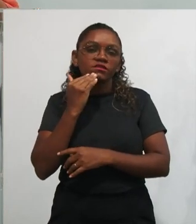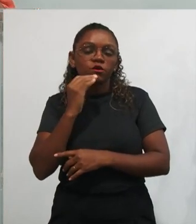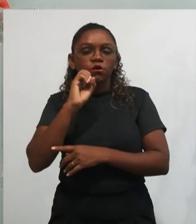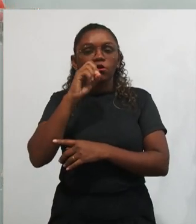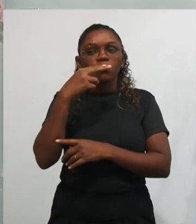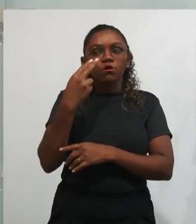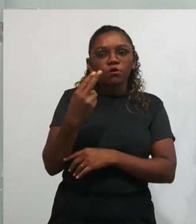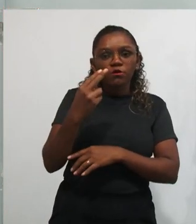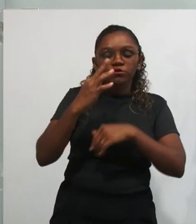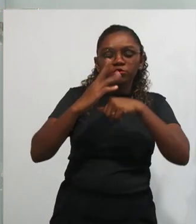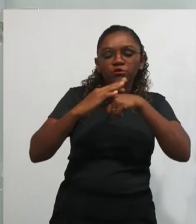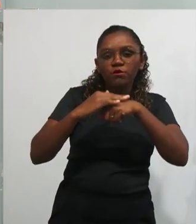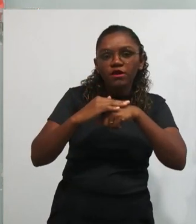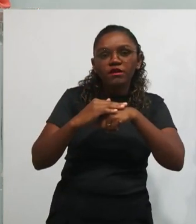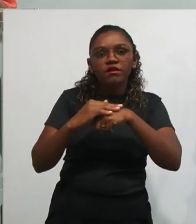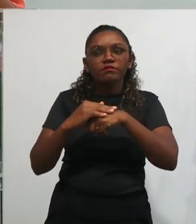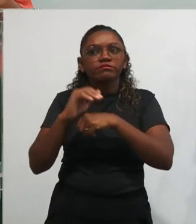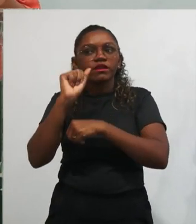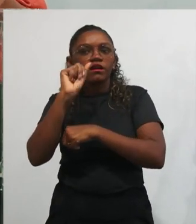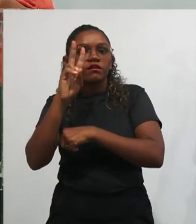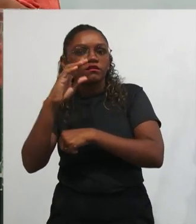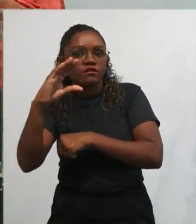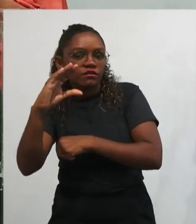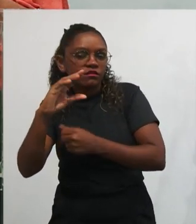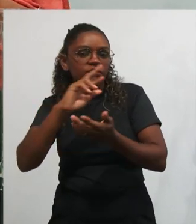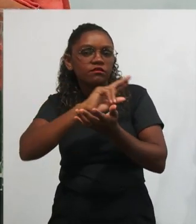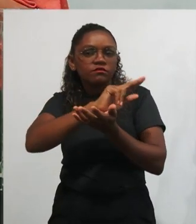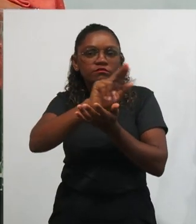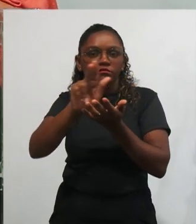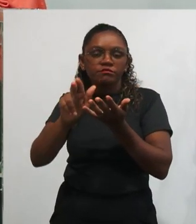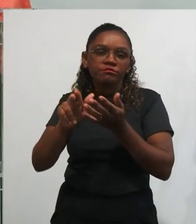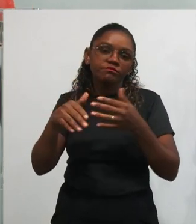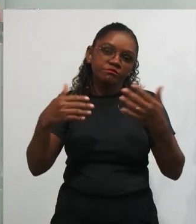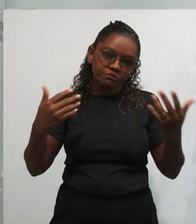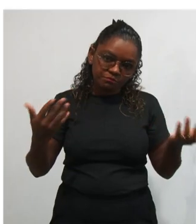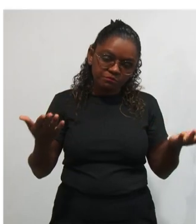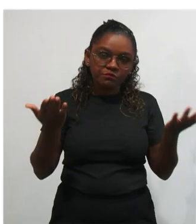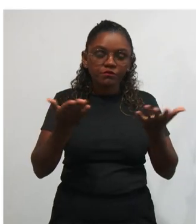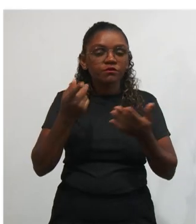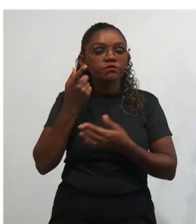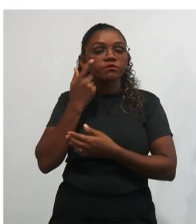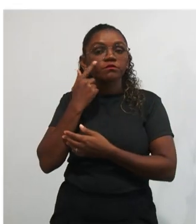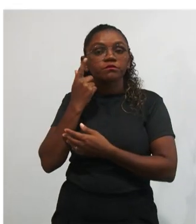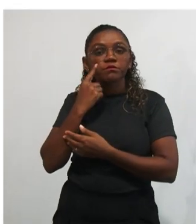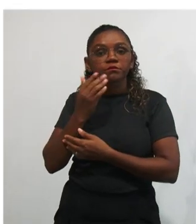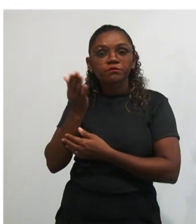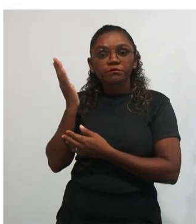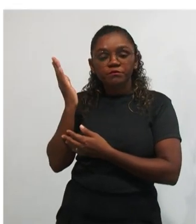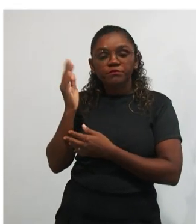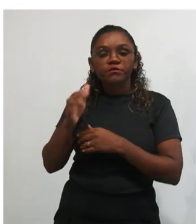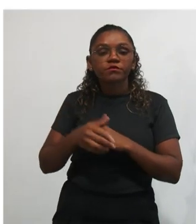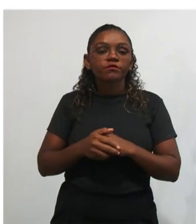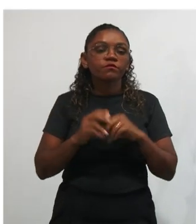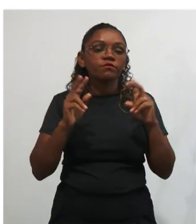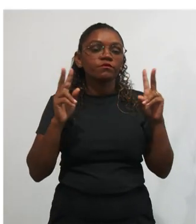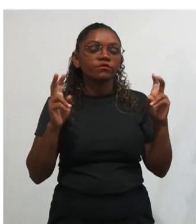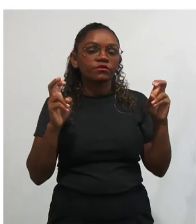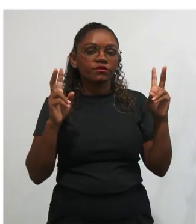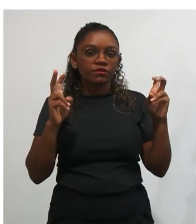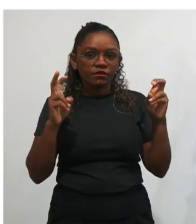ou qualquer outra situação que recorre sobre esse sujeito vamos olhar então aqui quando eu falo de escrita e seus